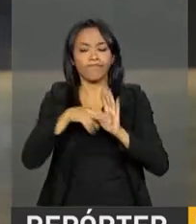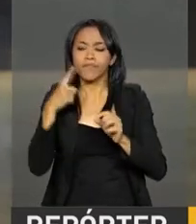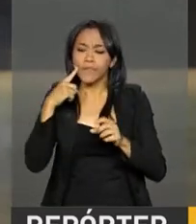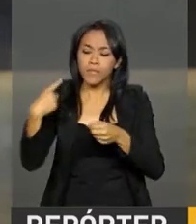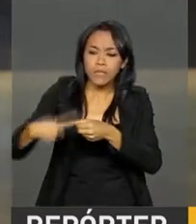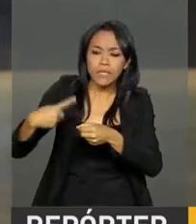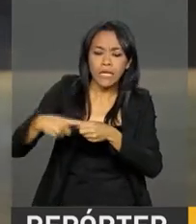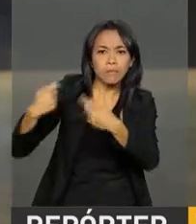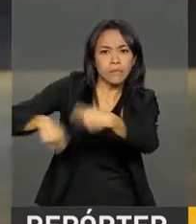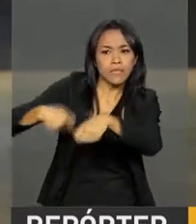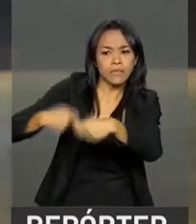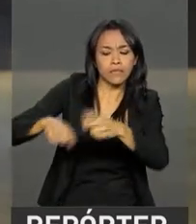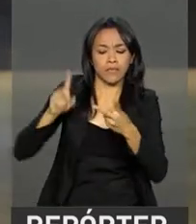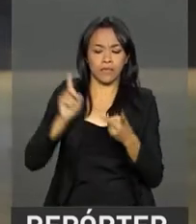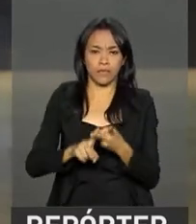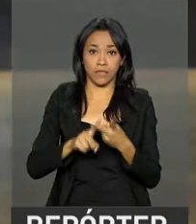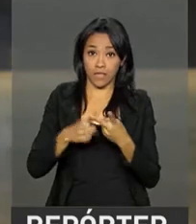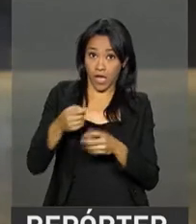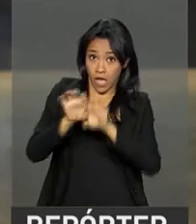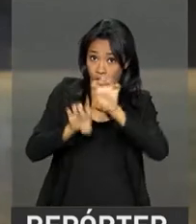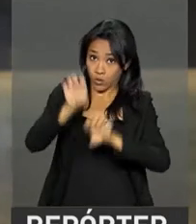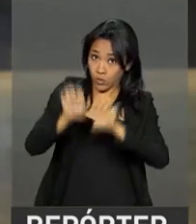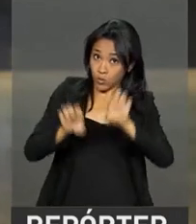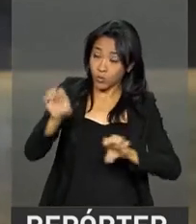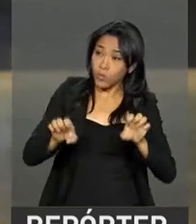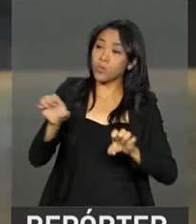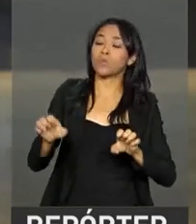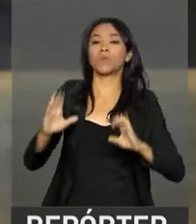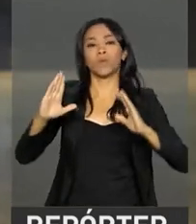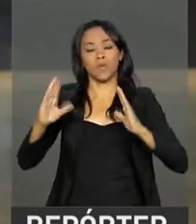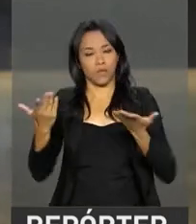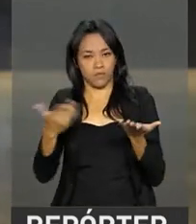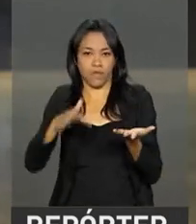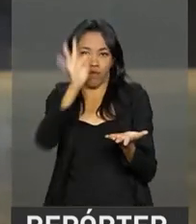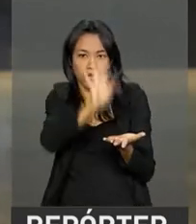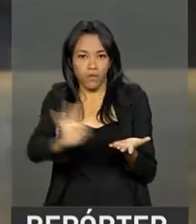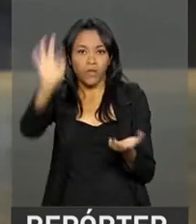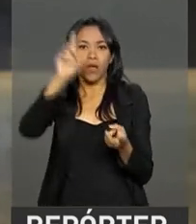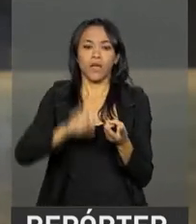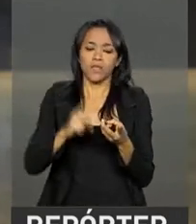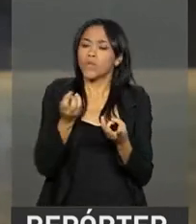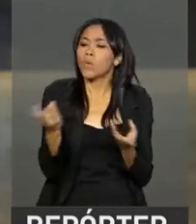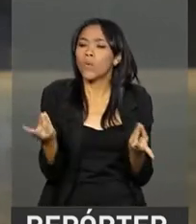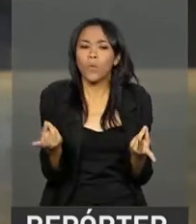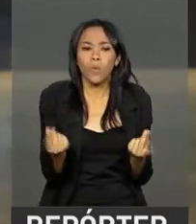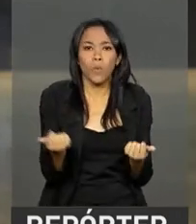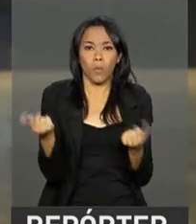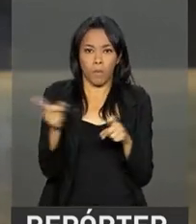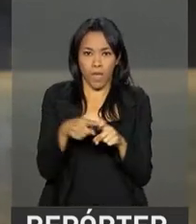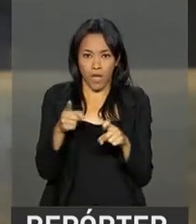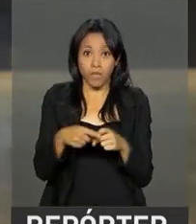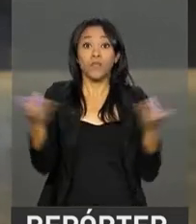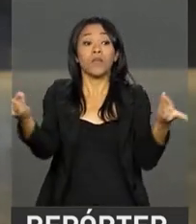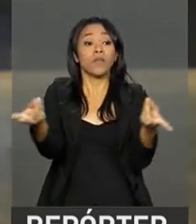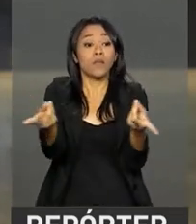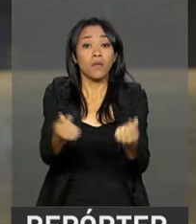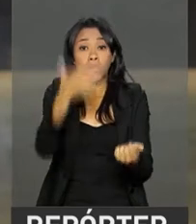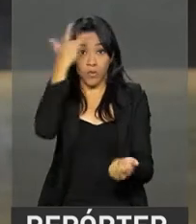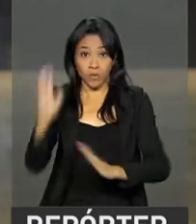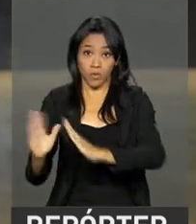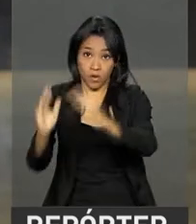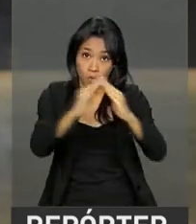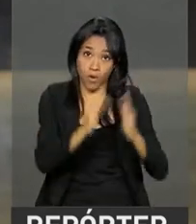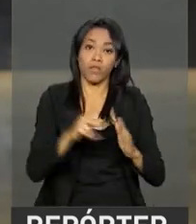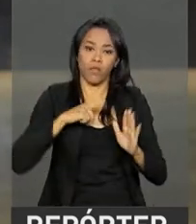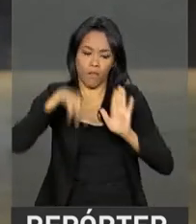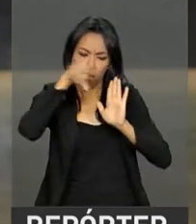região a infraestrutura da faculdade ea relação entre o número de médicos ea quantidade de habitantes do município a